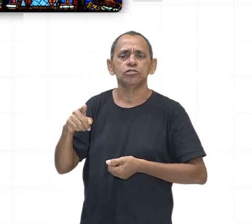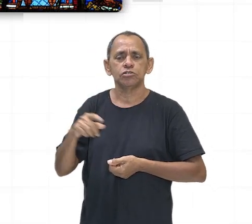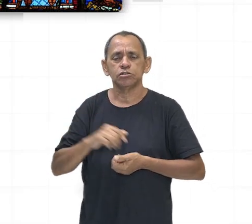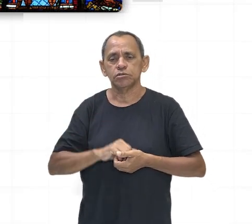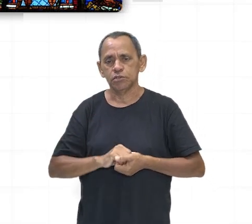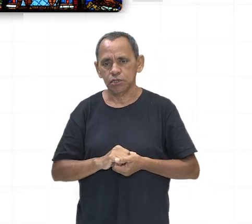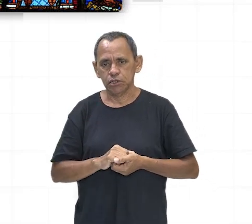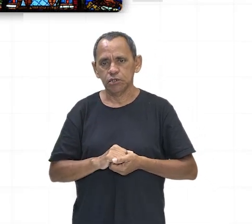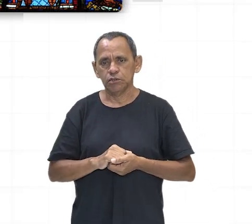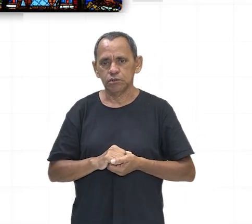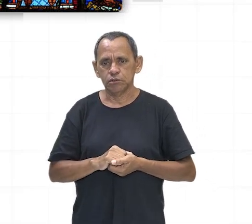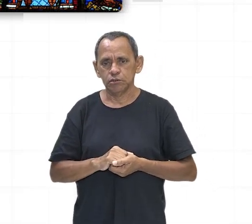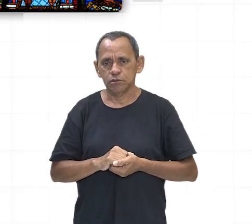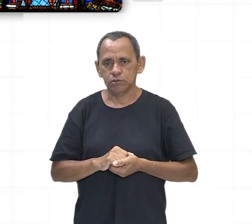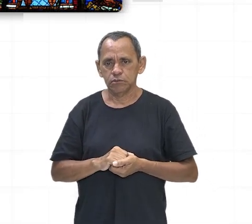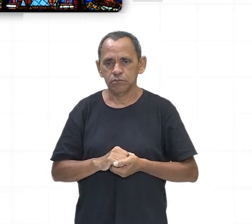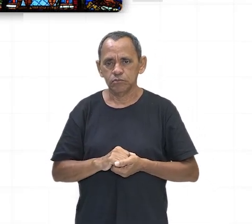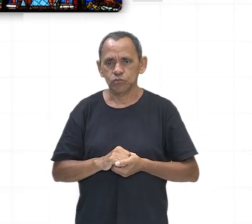preciso